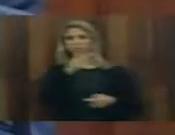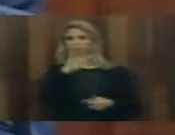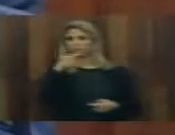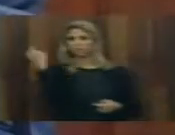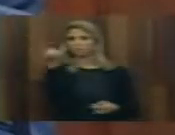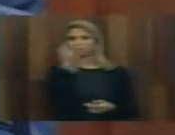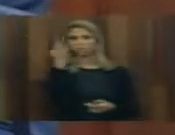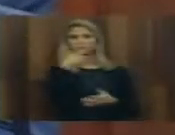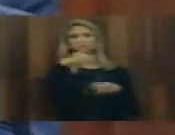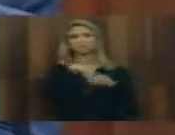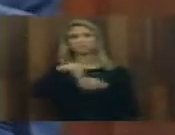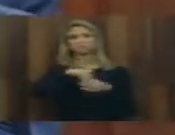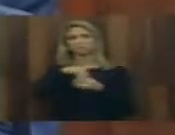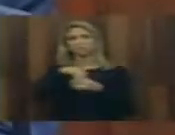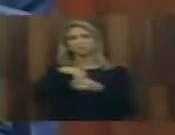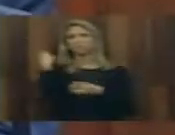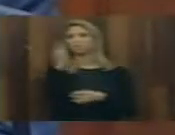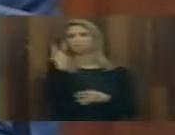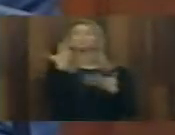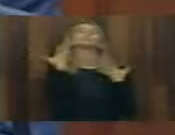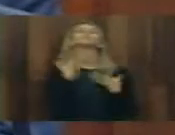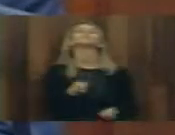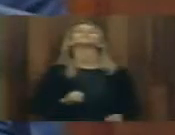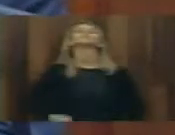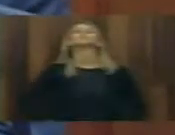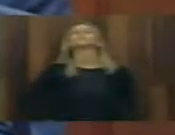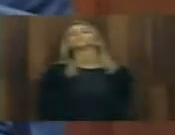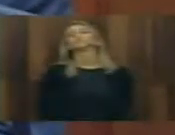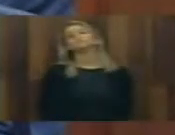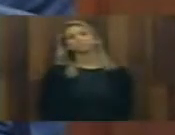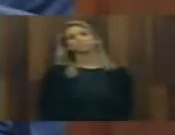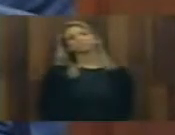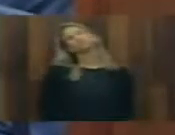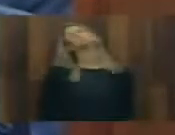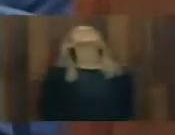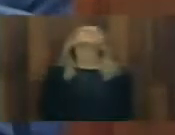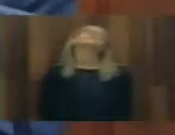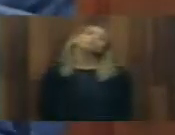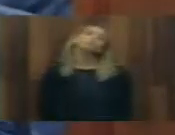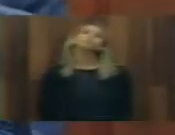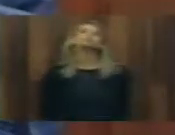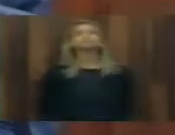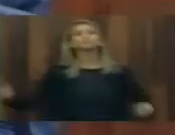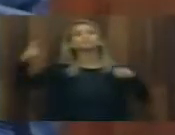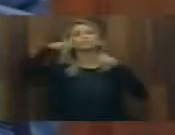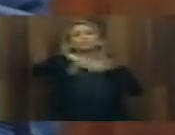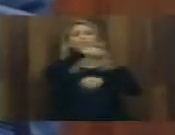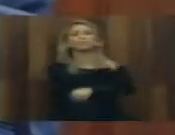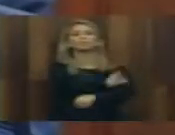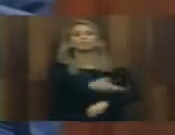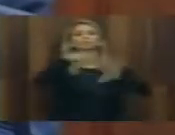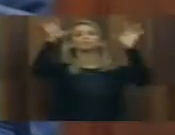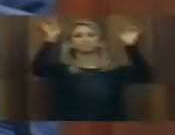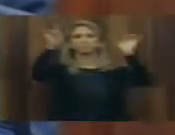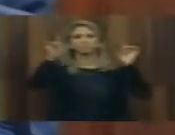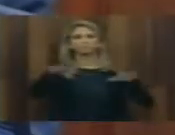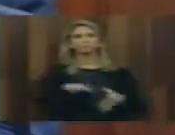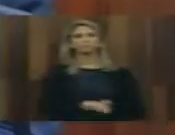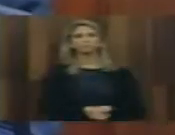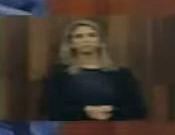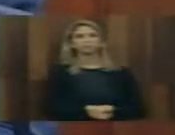queira discutir, em votação, os favoráveis permaneçam como estão. Aprovado por unanimidade, a matéria voltará em sessão